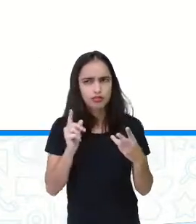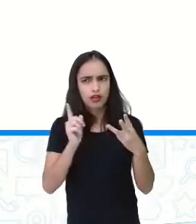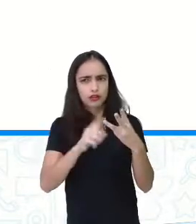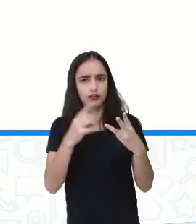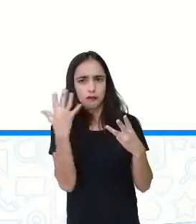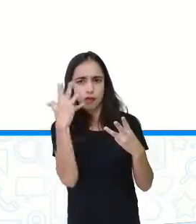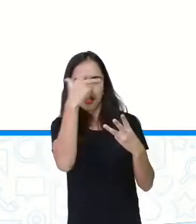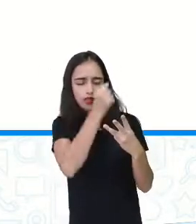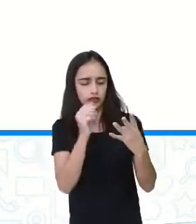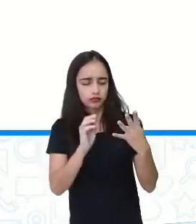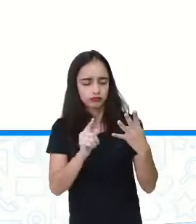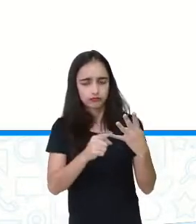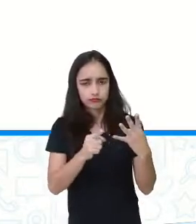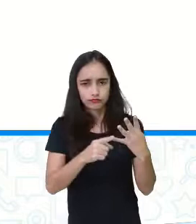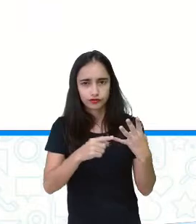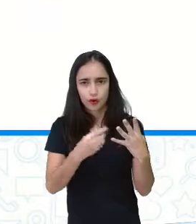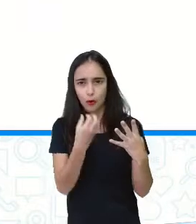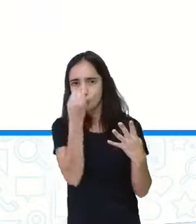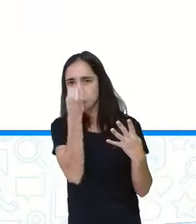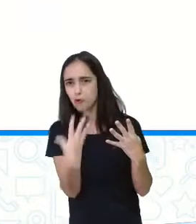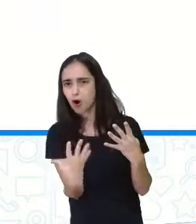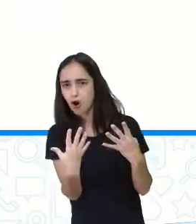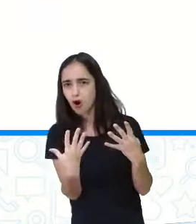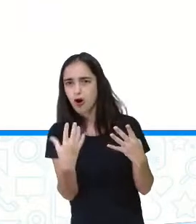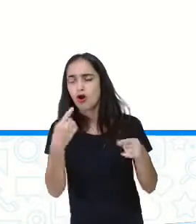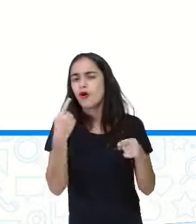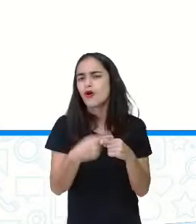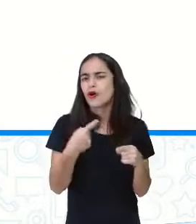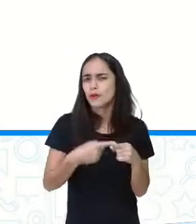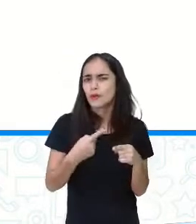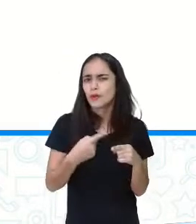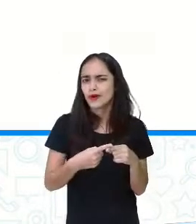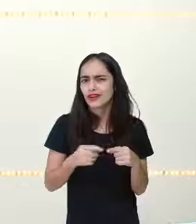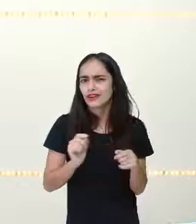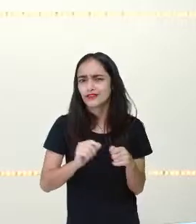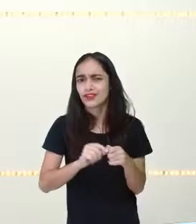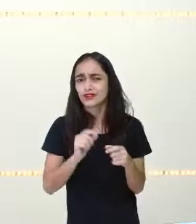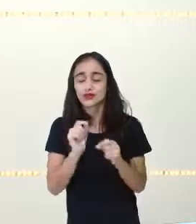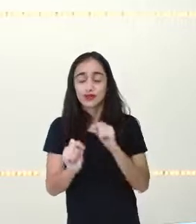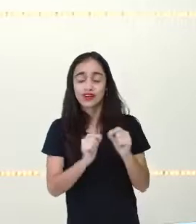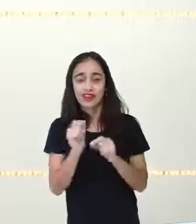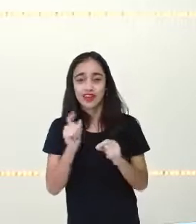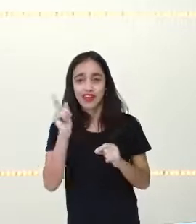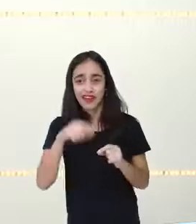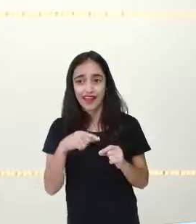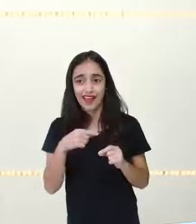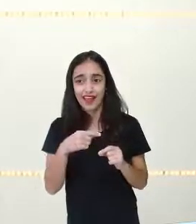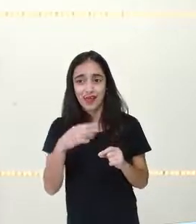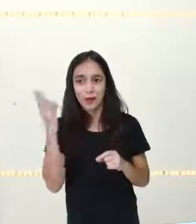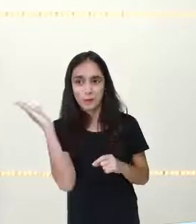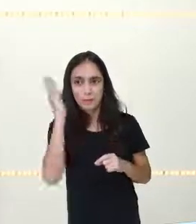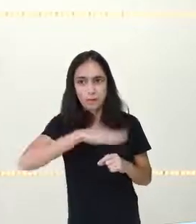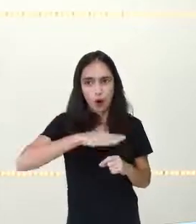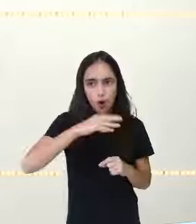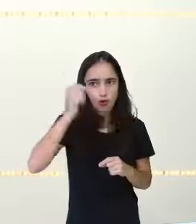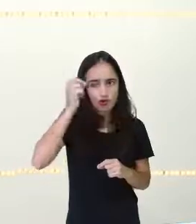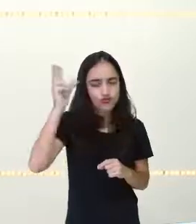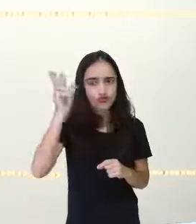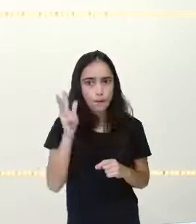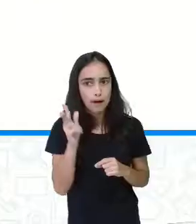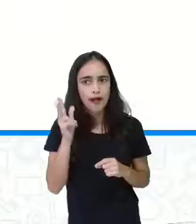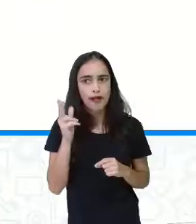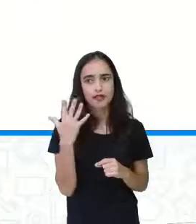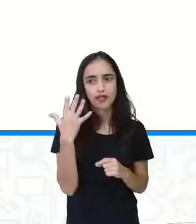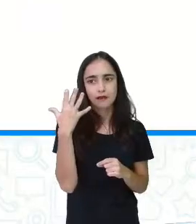a bondade tudo que ela fez foi porque ela era Má Ela é esperta ela era Bela ou ela era boa